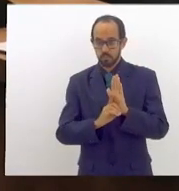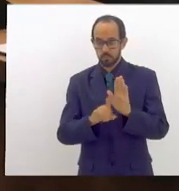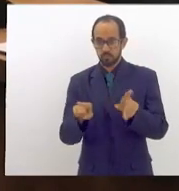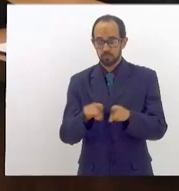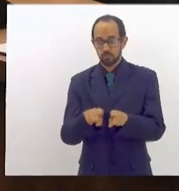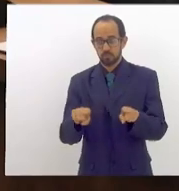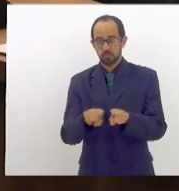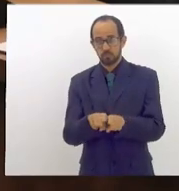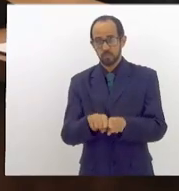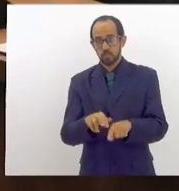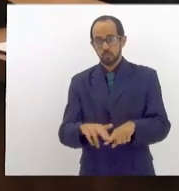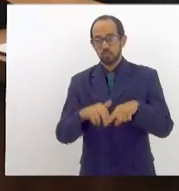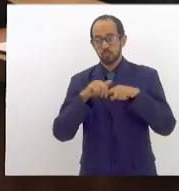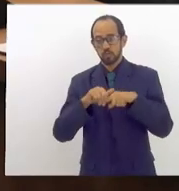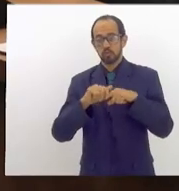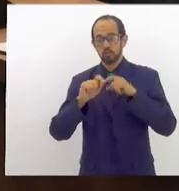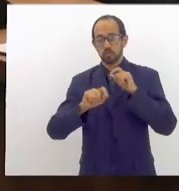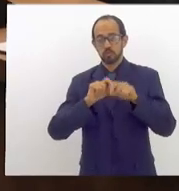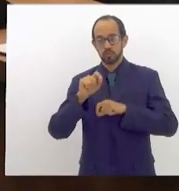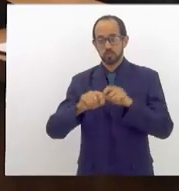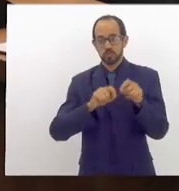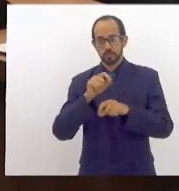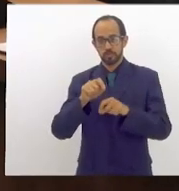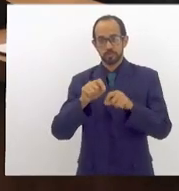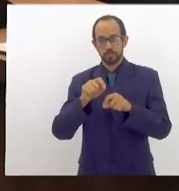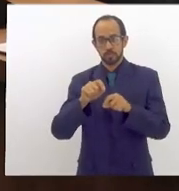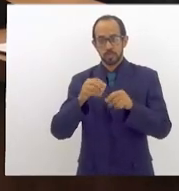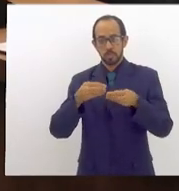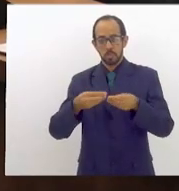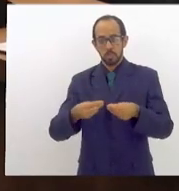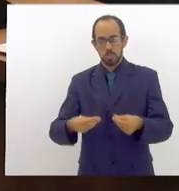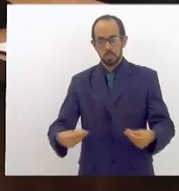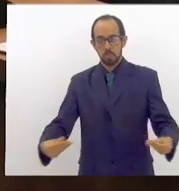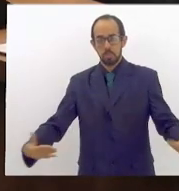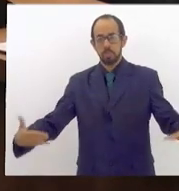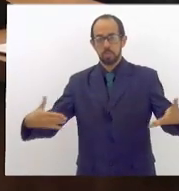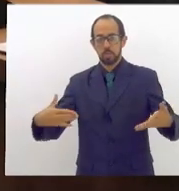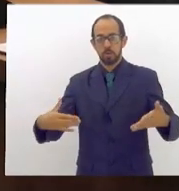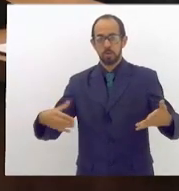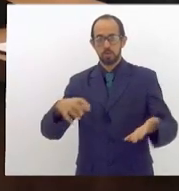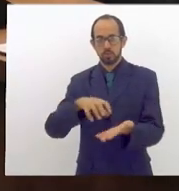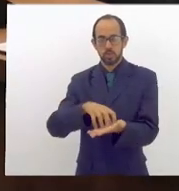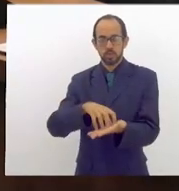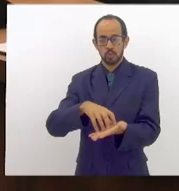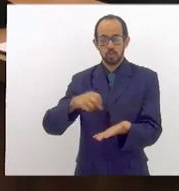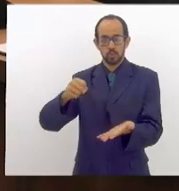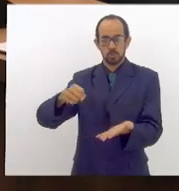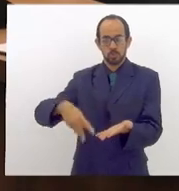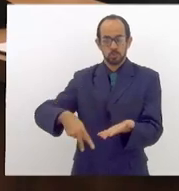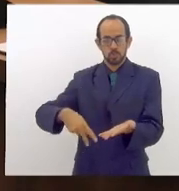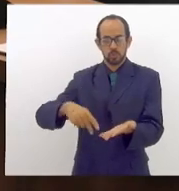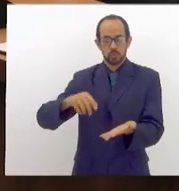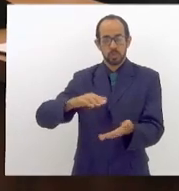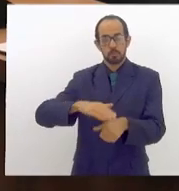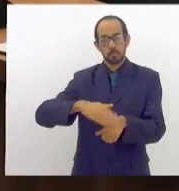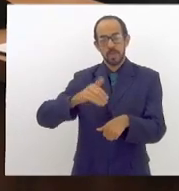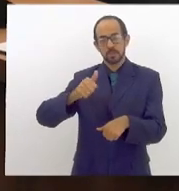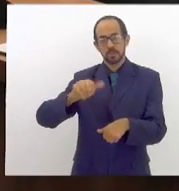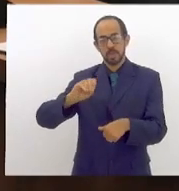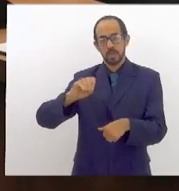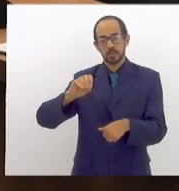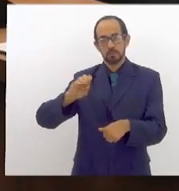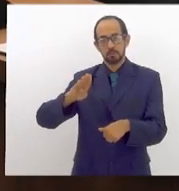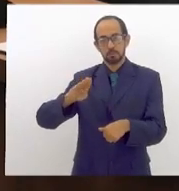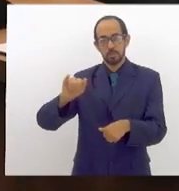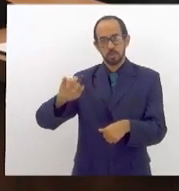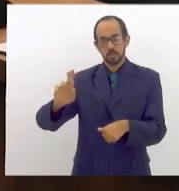isso desde capitalizaram o rio previdência em mais de 10 bilhões de reais